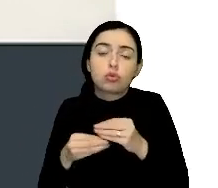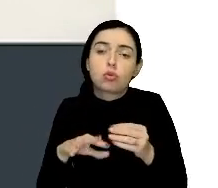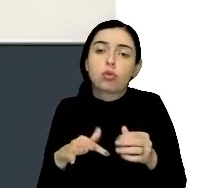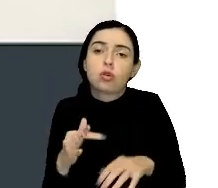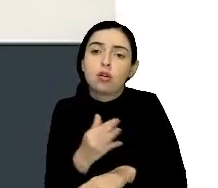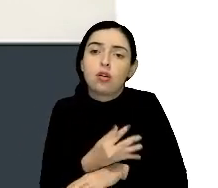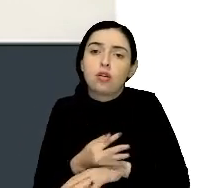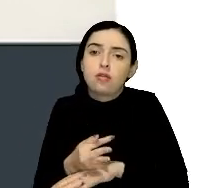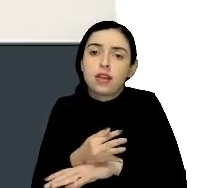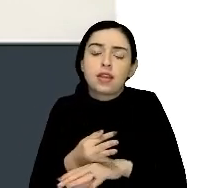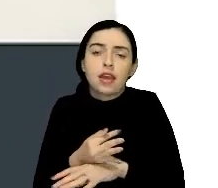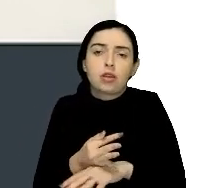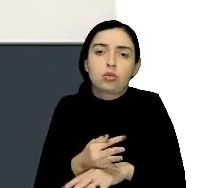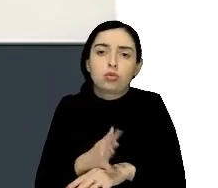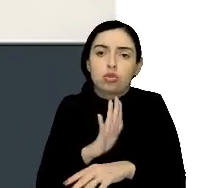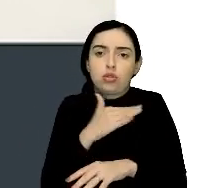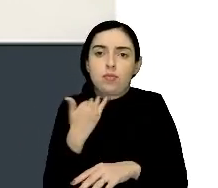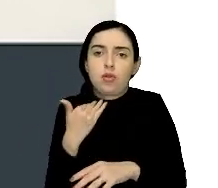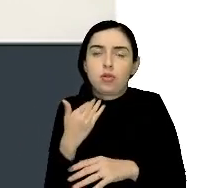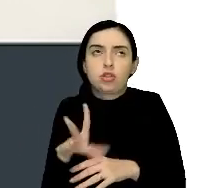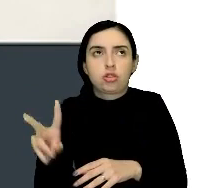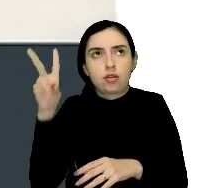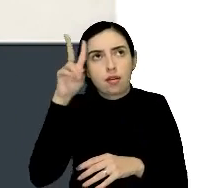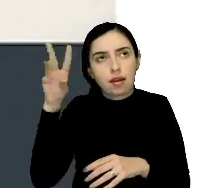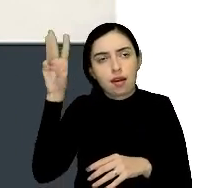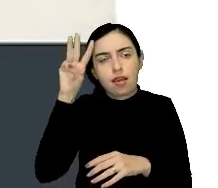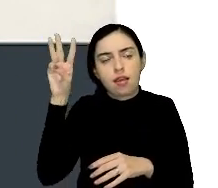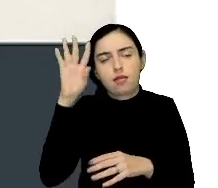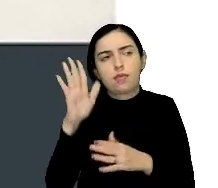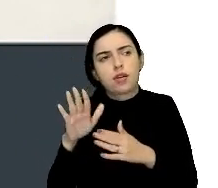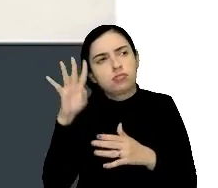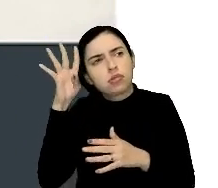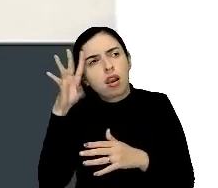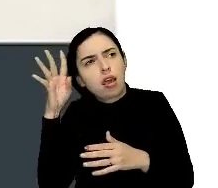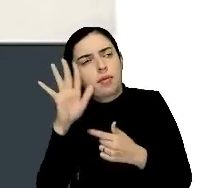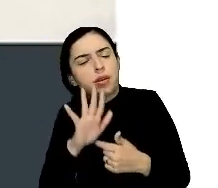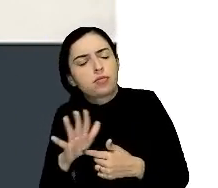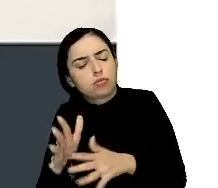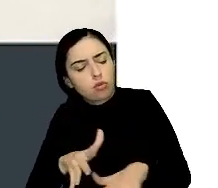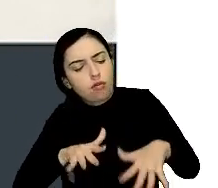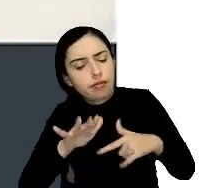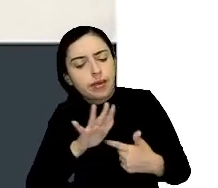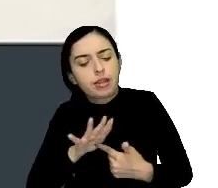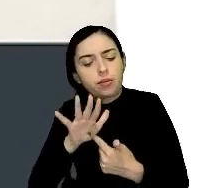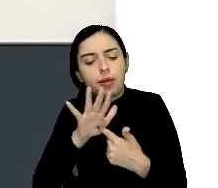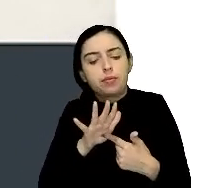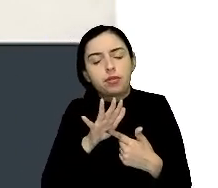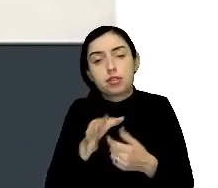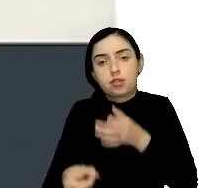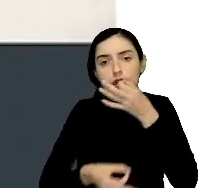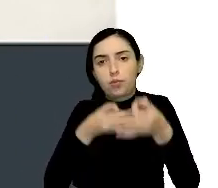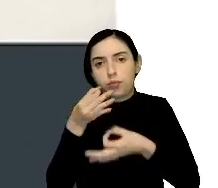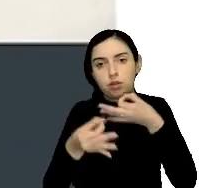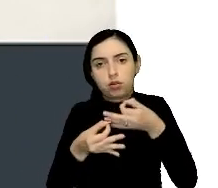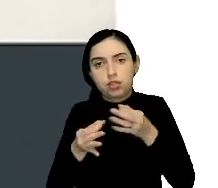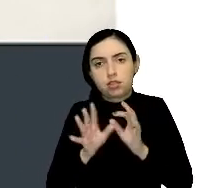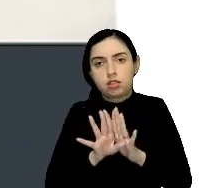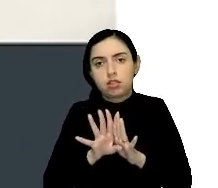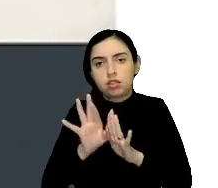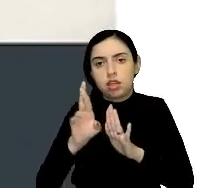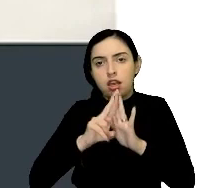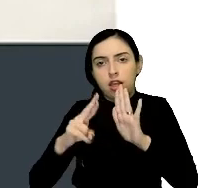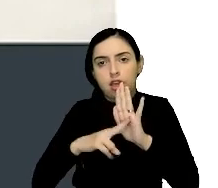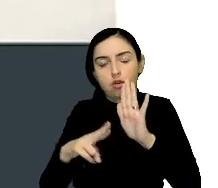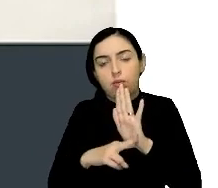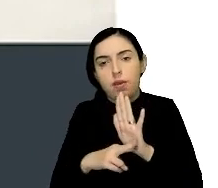gente, né, a Joyce se lembra, a gente fez todo um movimento para apresentar sugestões de regulamentação